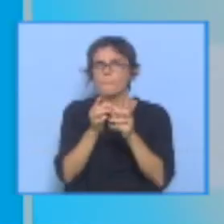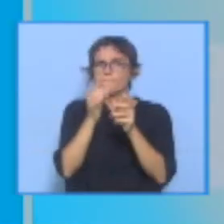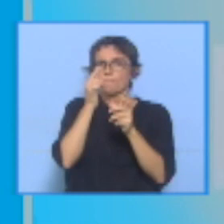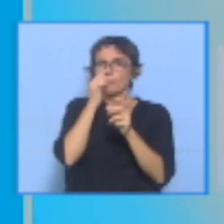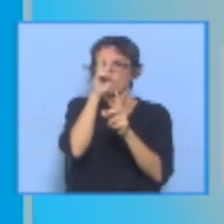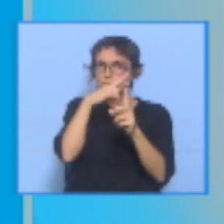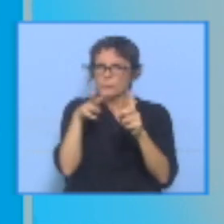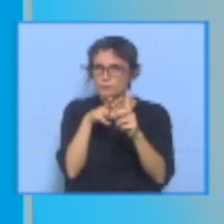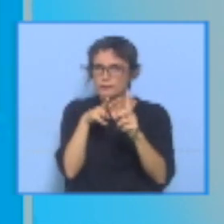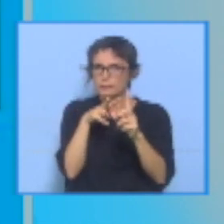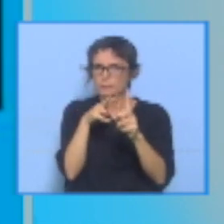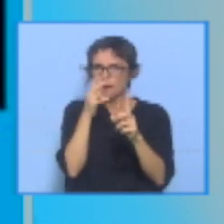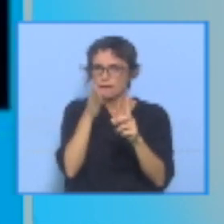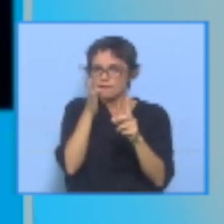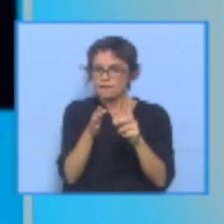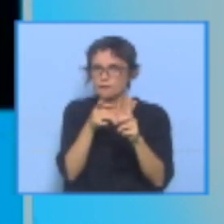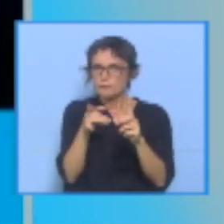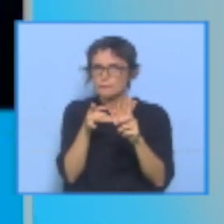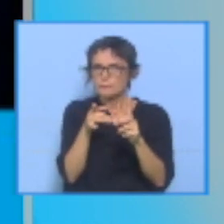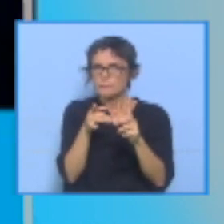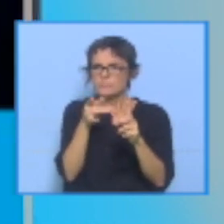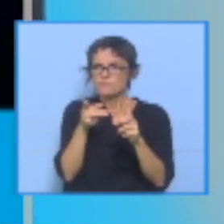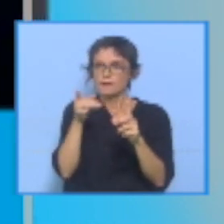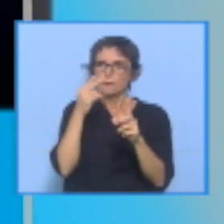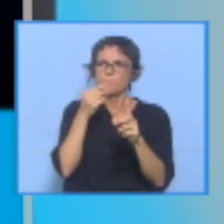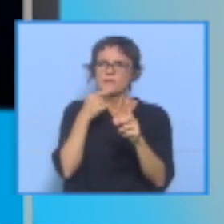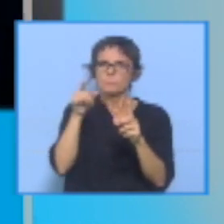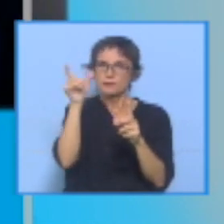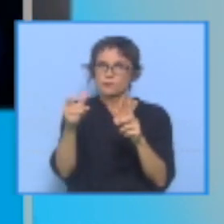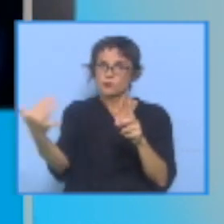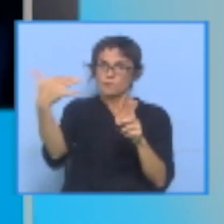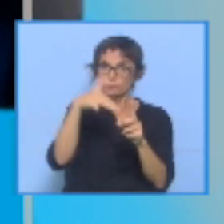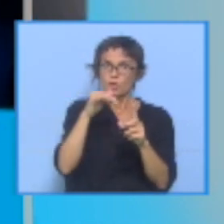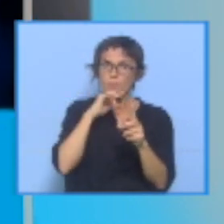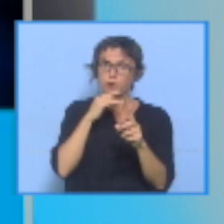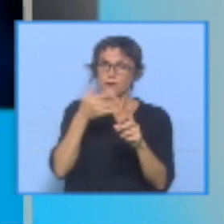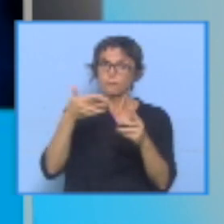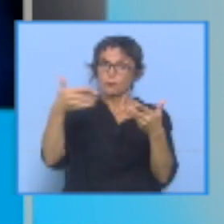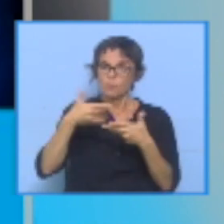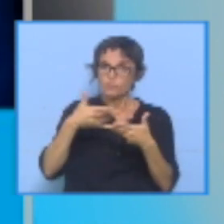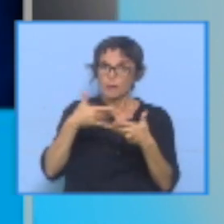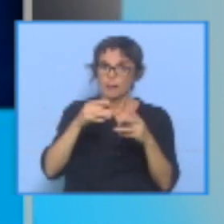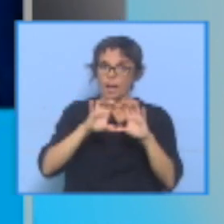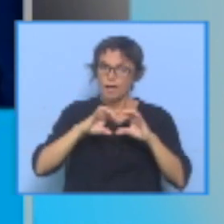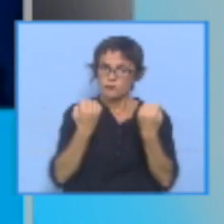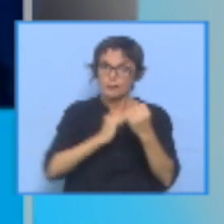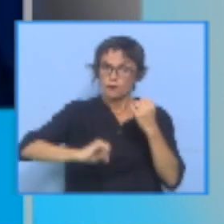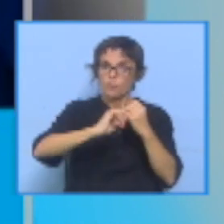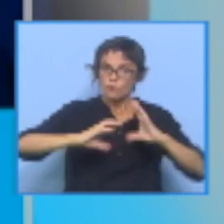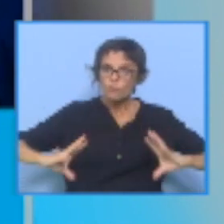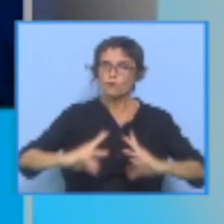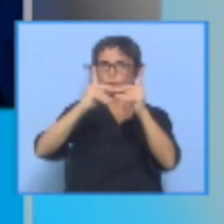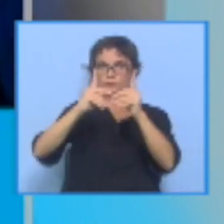sociedade. E esse é o grande desafio para os políticos, para a pastoral, para colocar a pessoa no centro